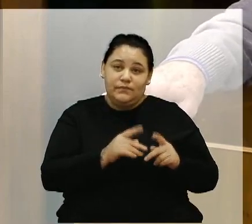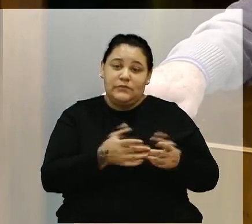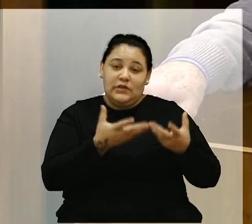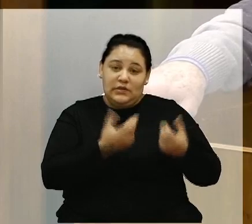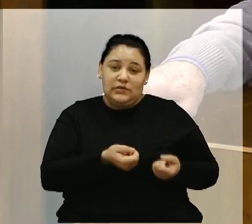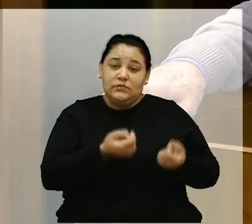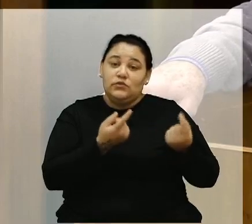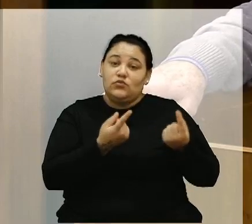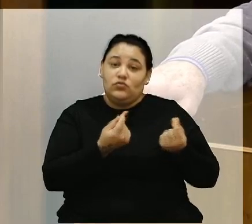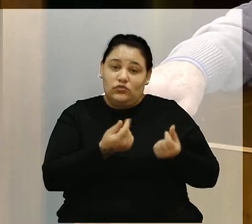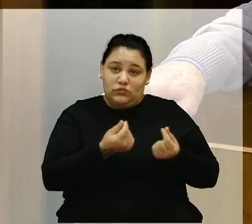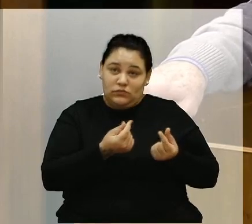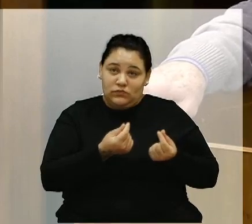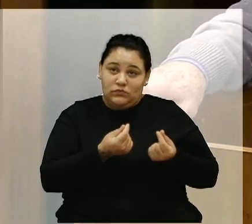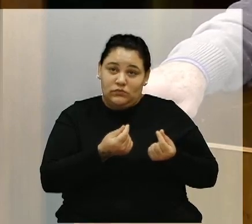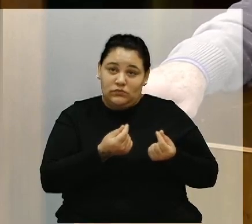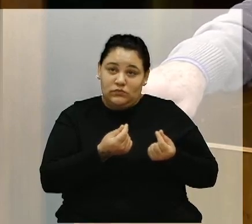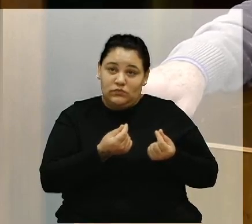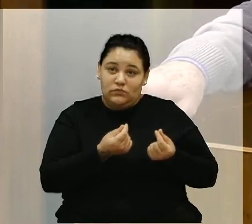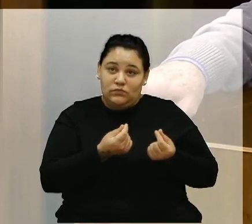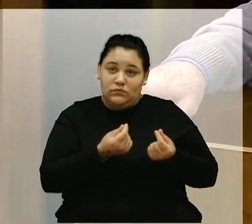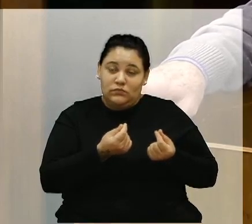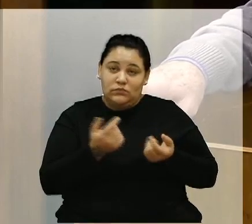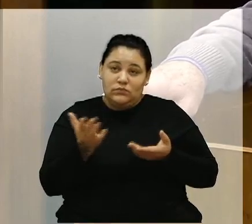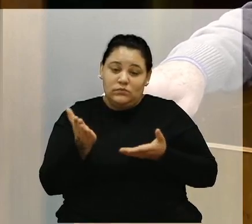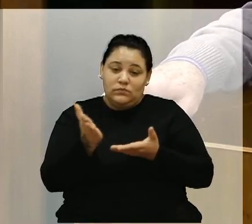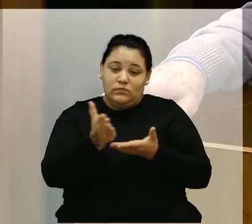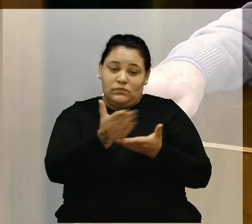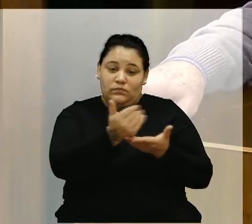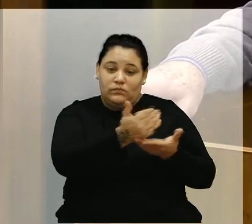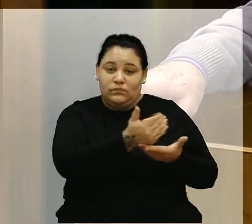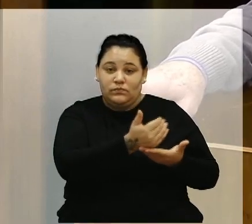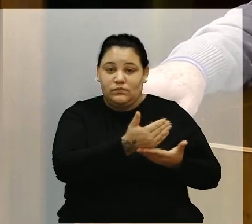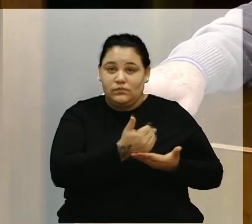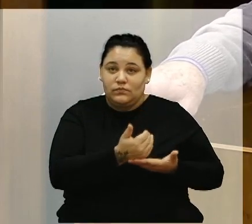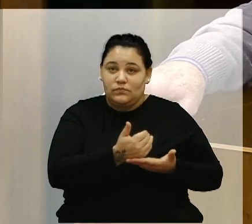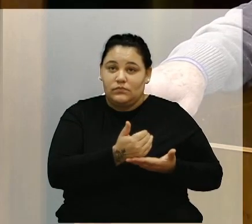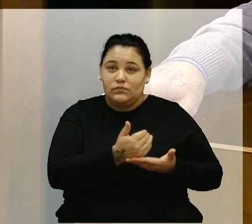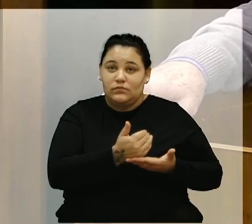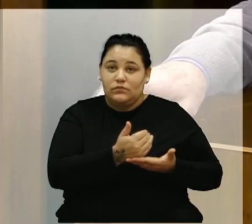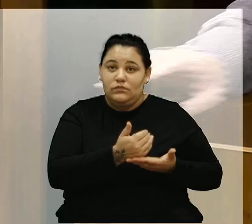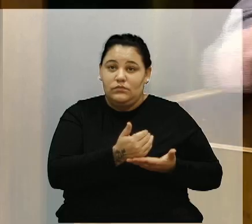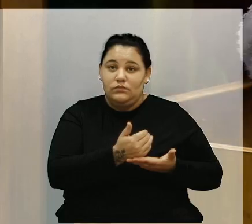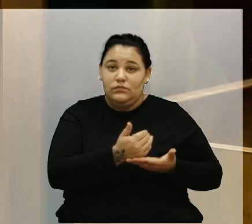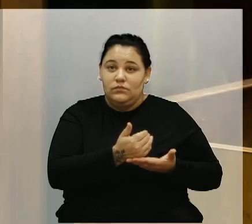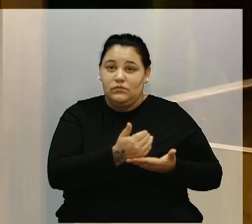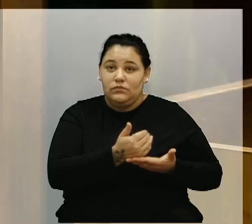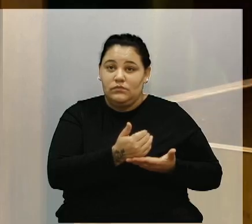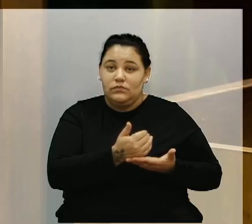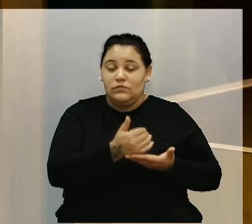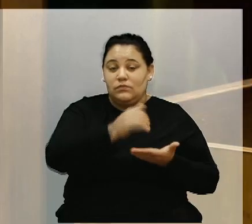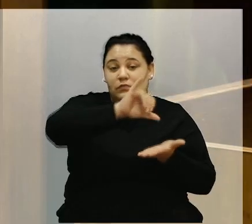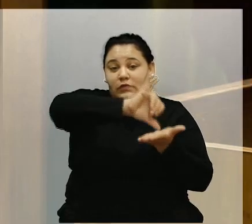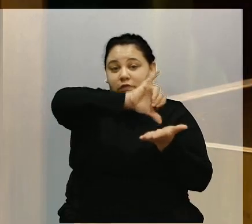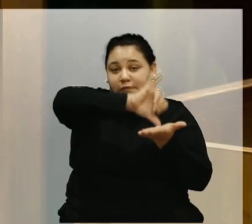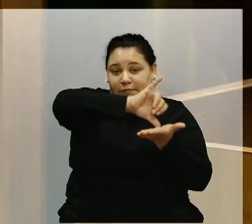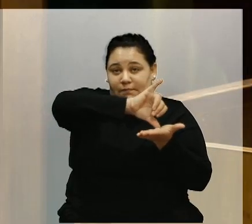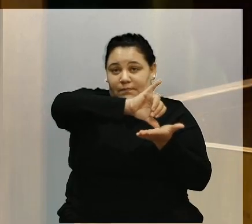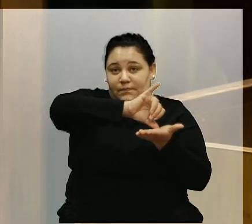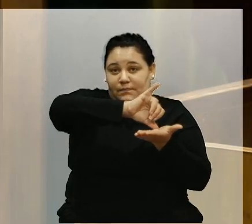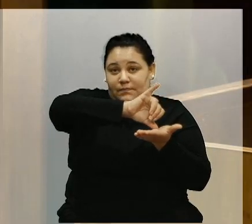dinheiro, enfim, essa arrecadação vai ser direcionada para a Central